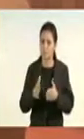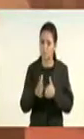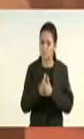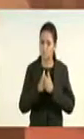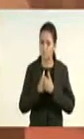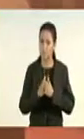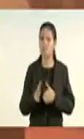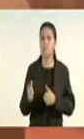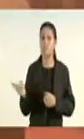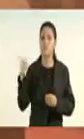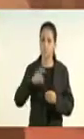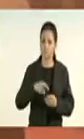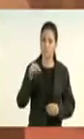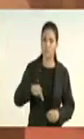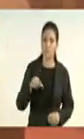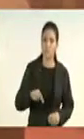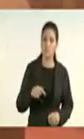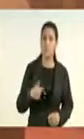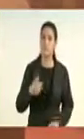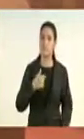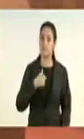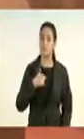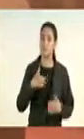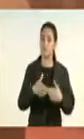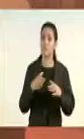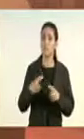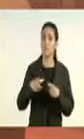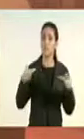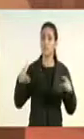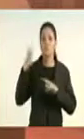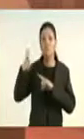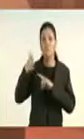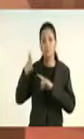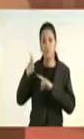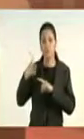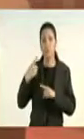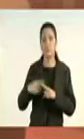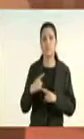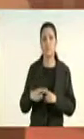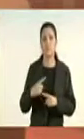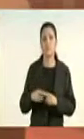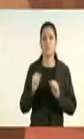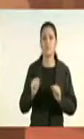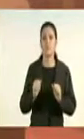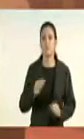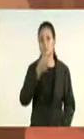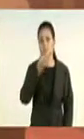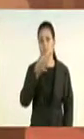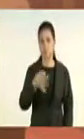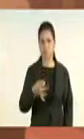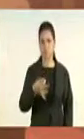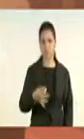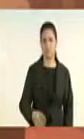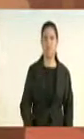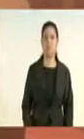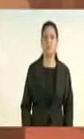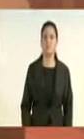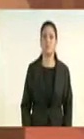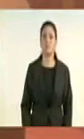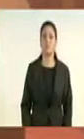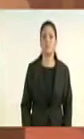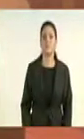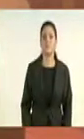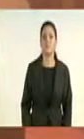fiz questão de usar o grande expediente, uma vez que nesse grande expediente é permitido a parte. E dizer, senhor